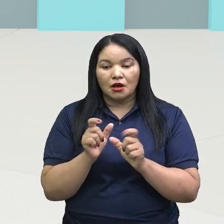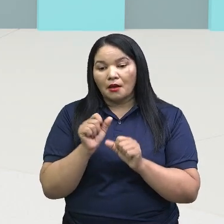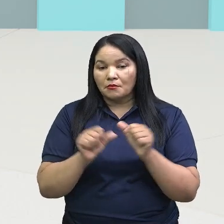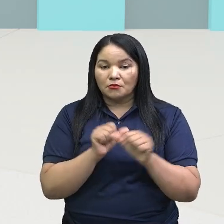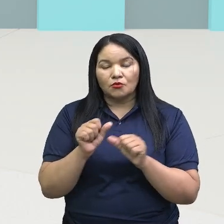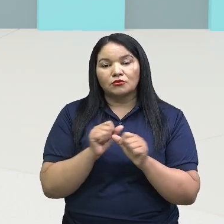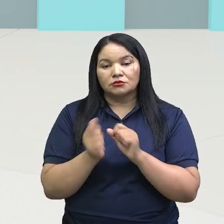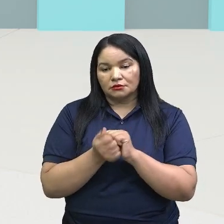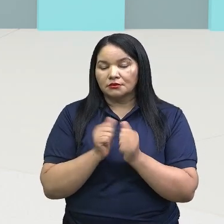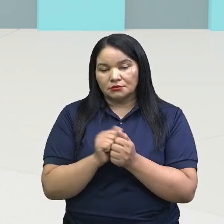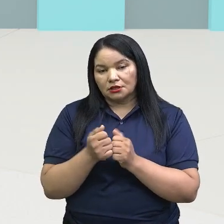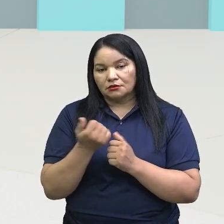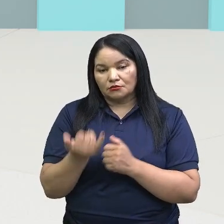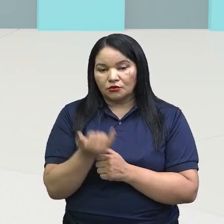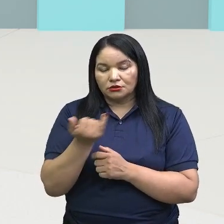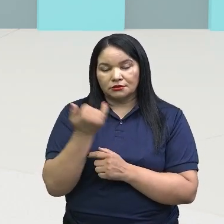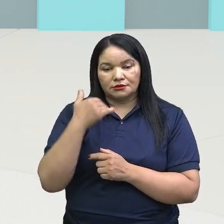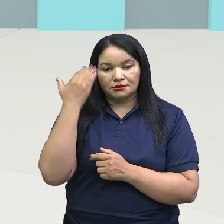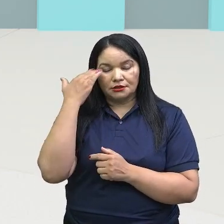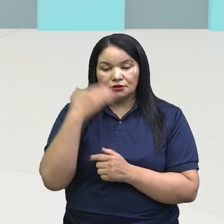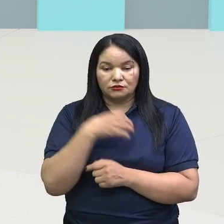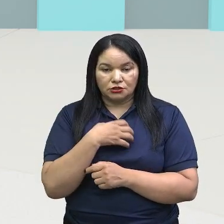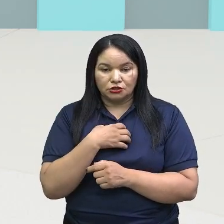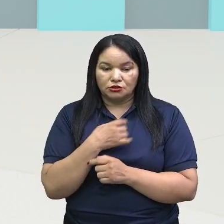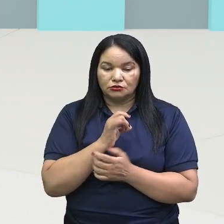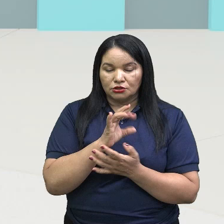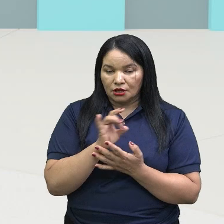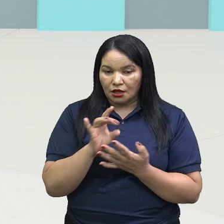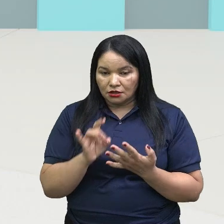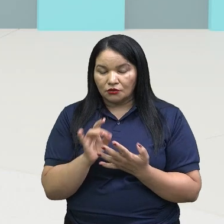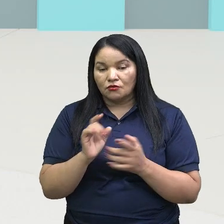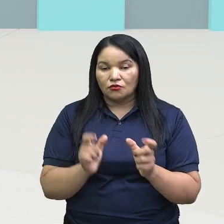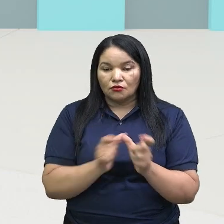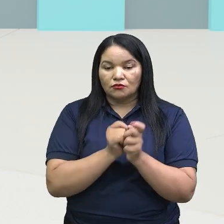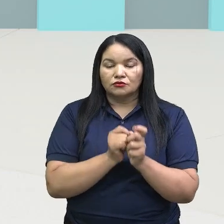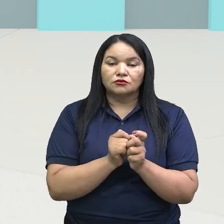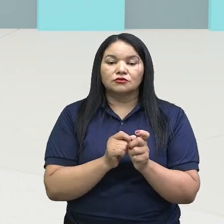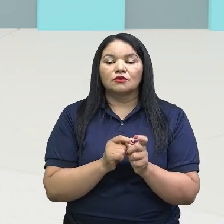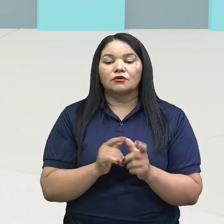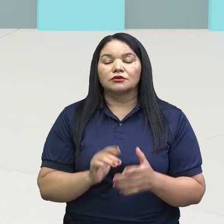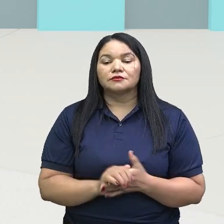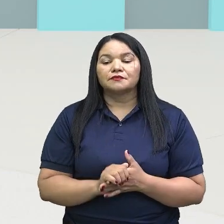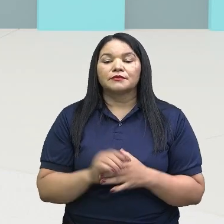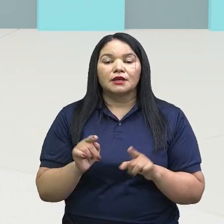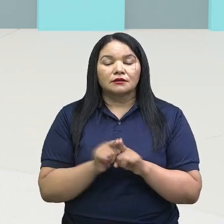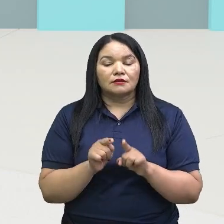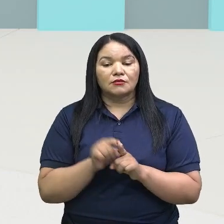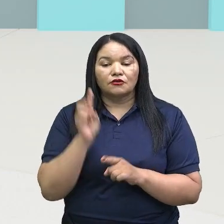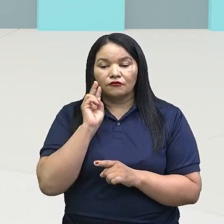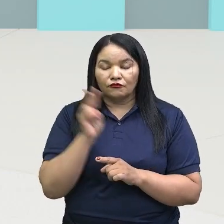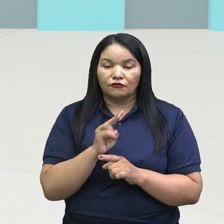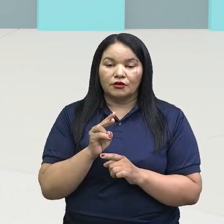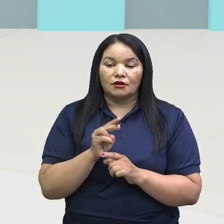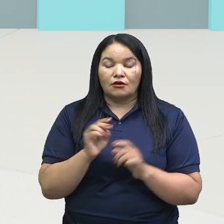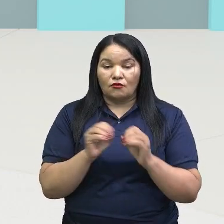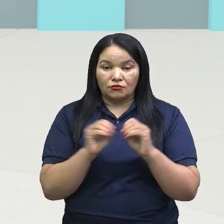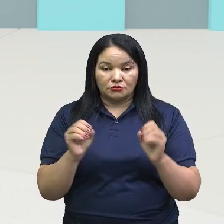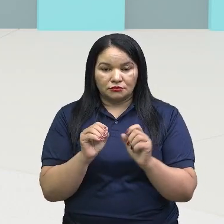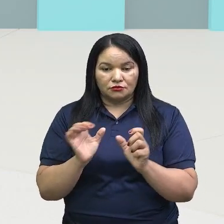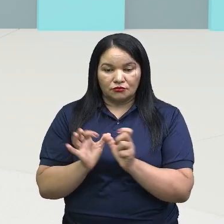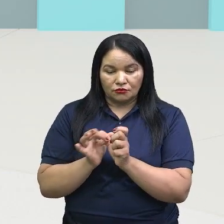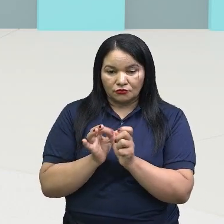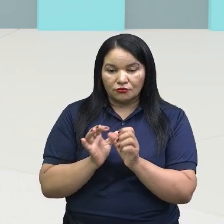gente entender o sentido de cada uma das conjunções, né? Olhar para o contexto da oração